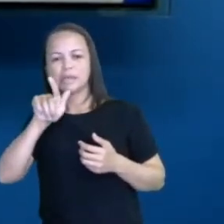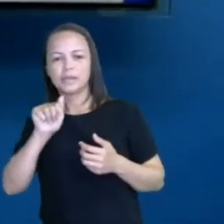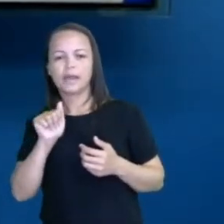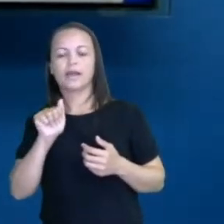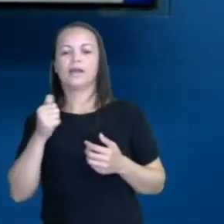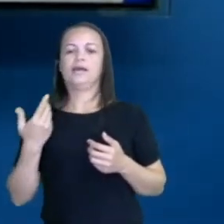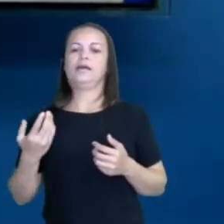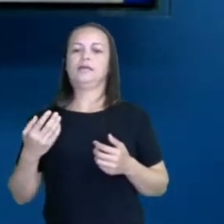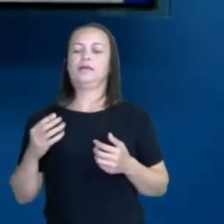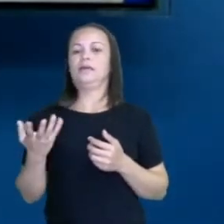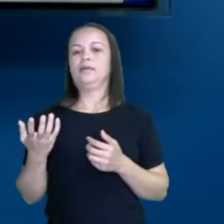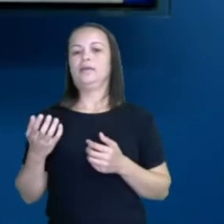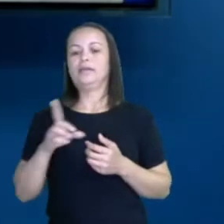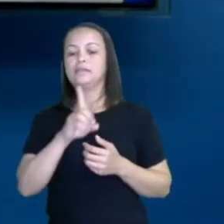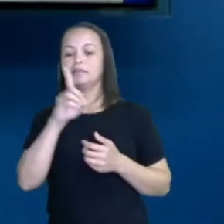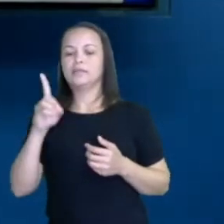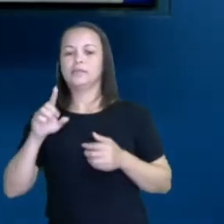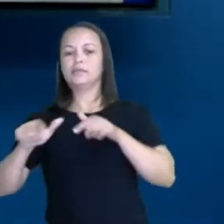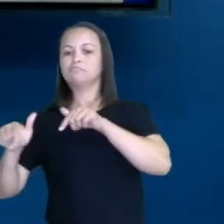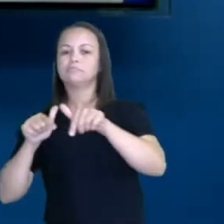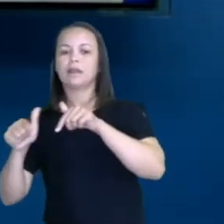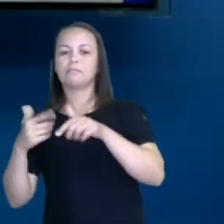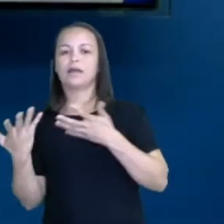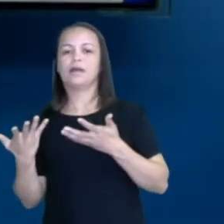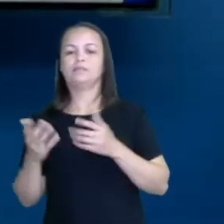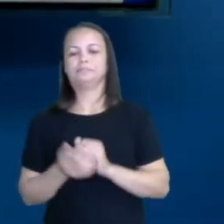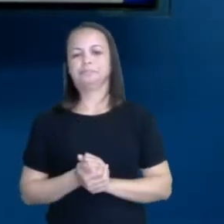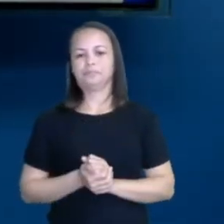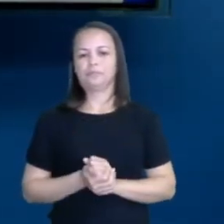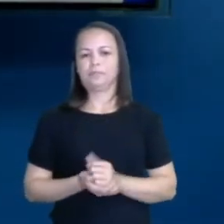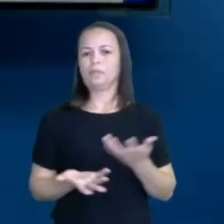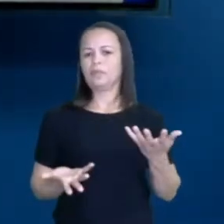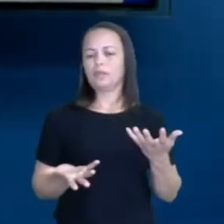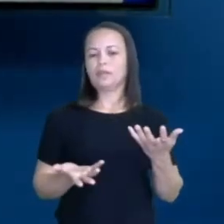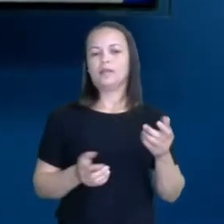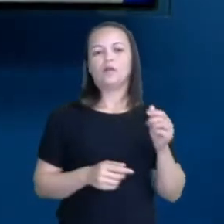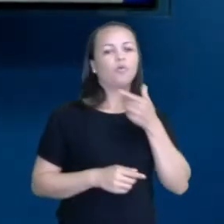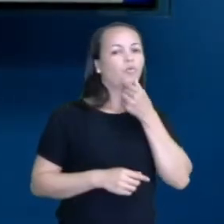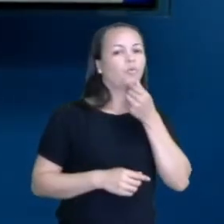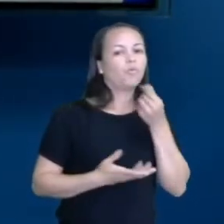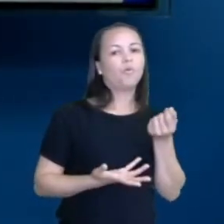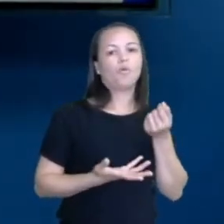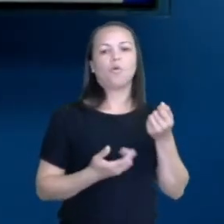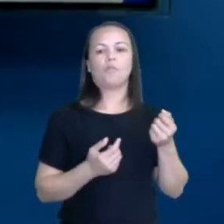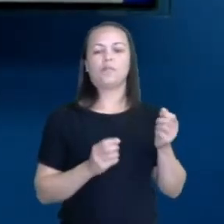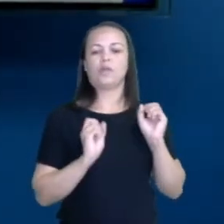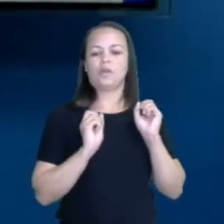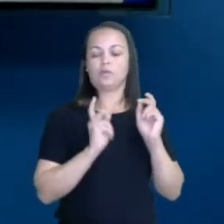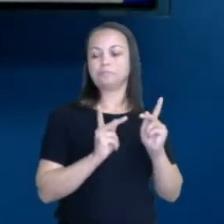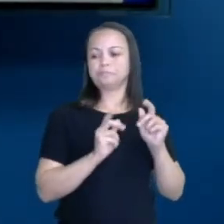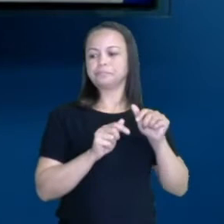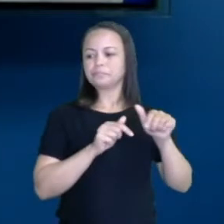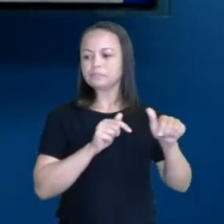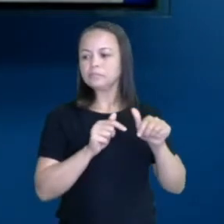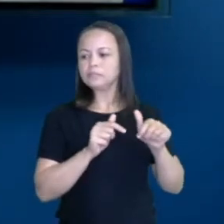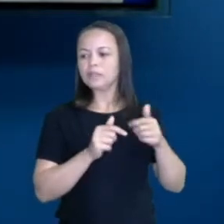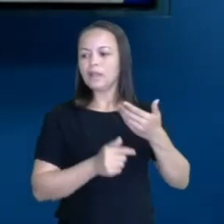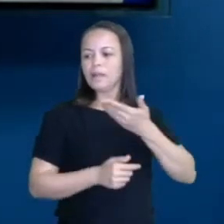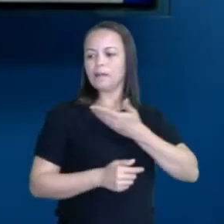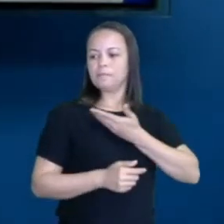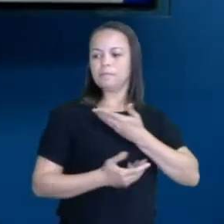homem: parceiro, comprei um tênis muito legal. A mulher: miga, comprei um tênis muito lindo. Percebam que